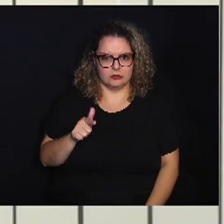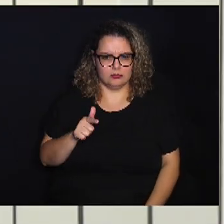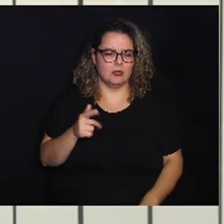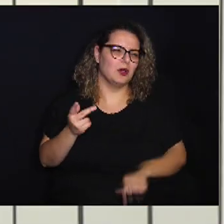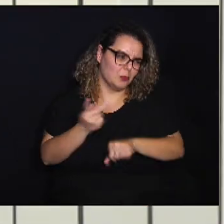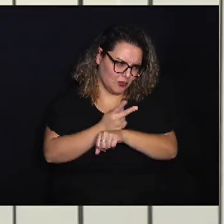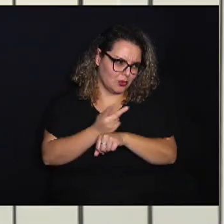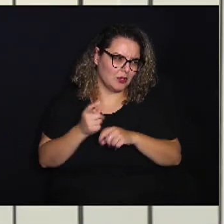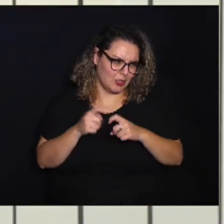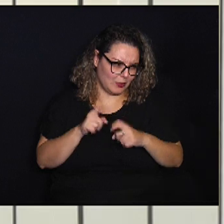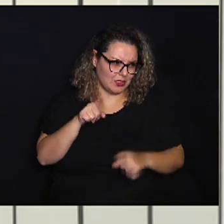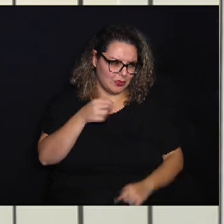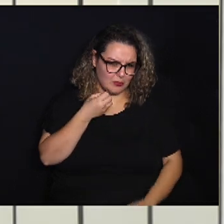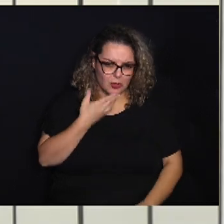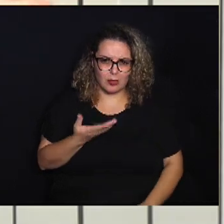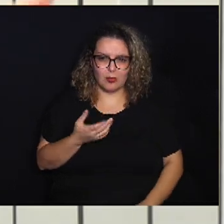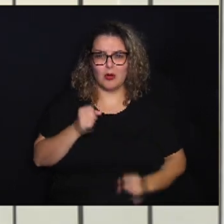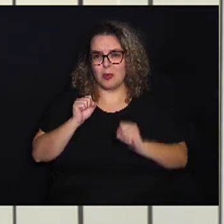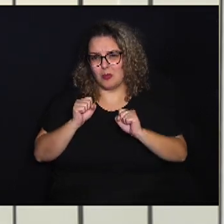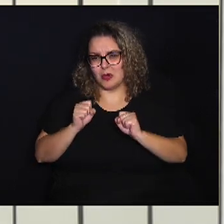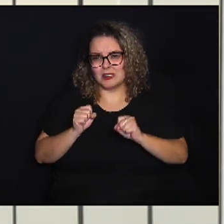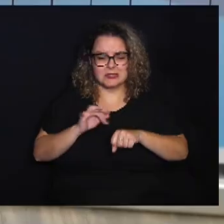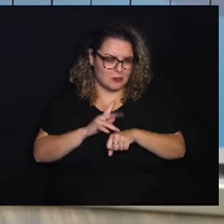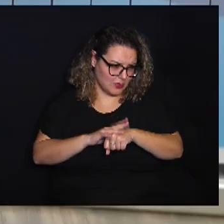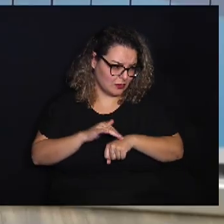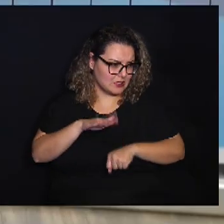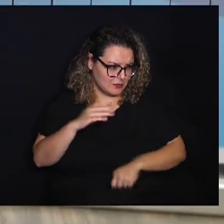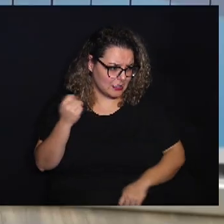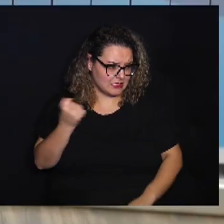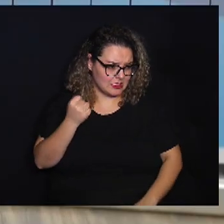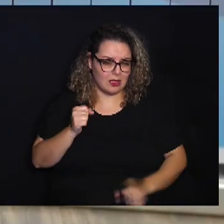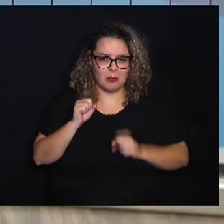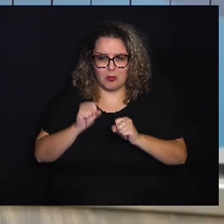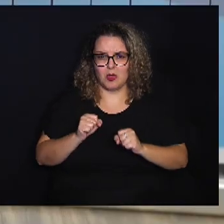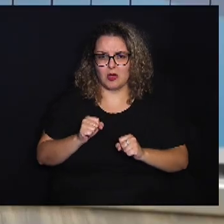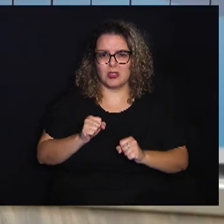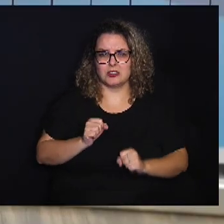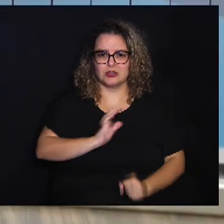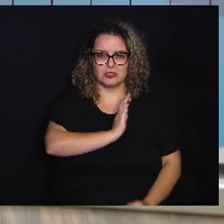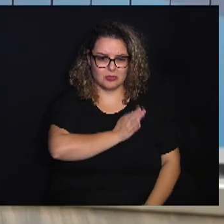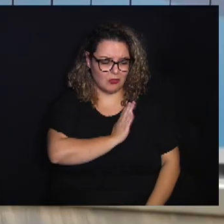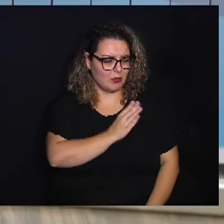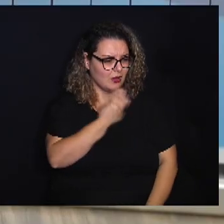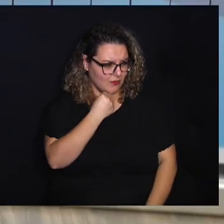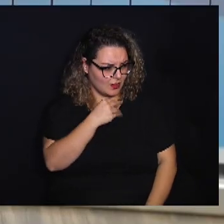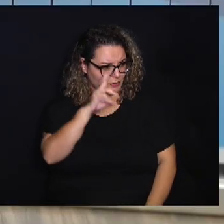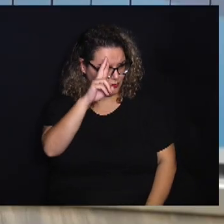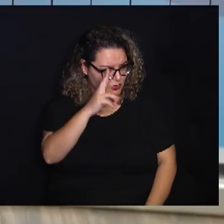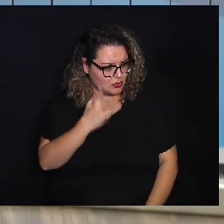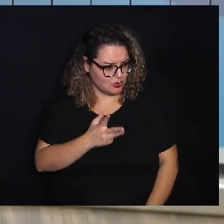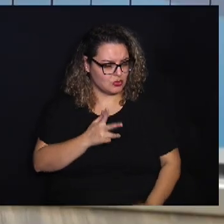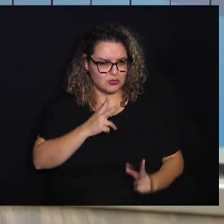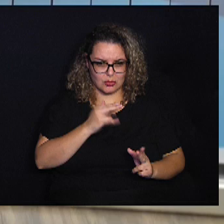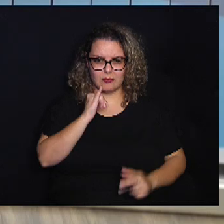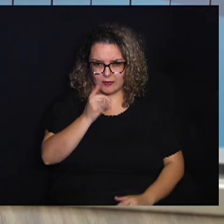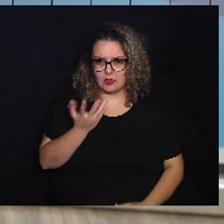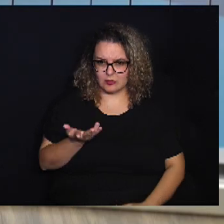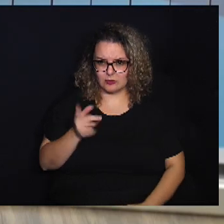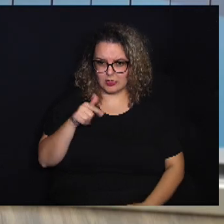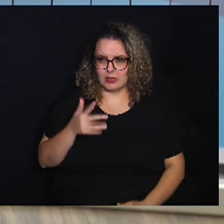um médico, né? Porque pode ser uma doença mais grave, pode ser uma insuficiência cardíaca, como o senhor mesmo acabou de mencionar,